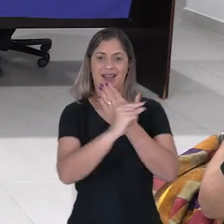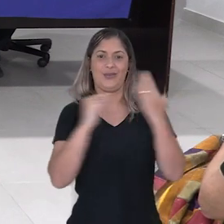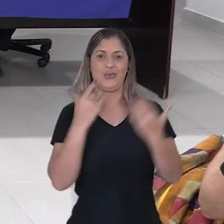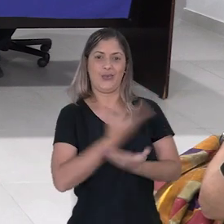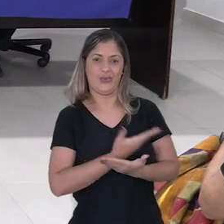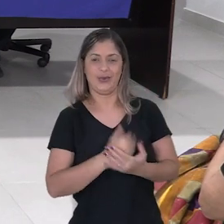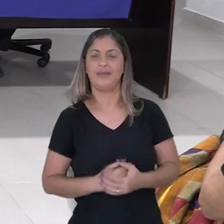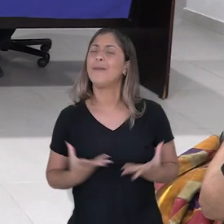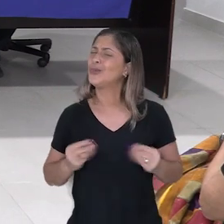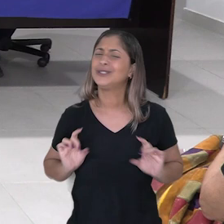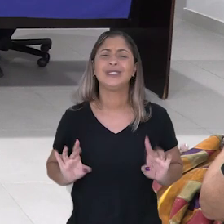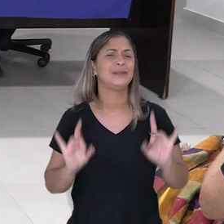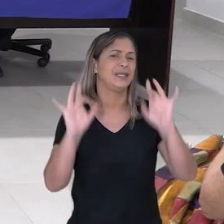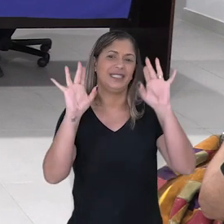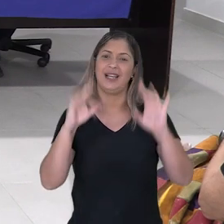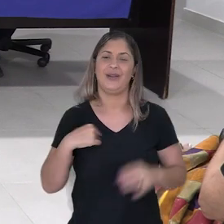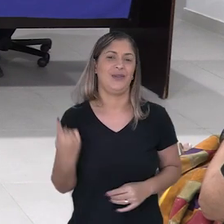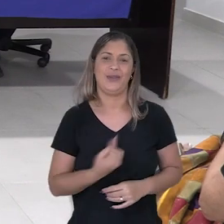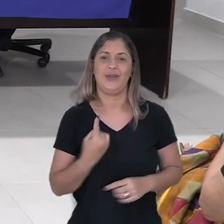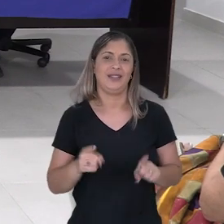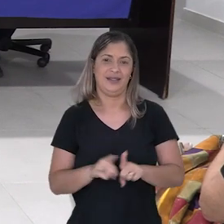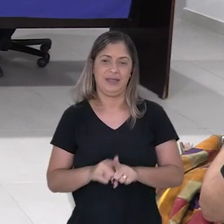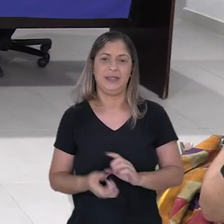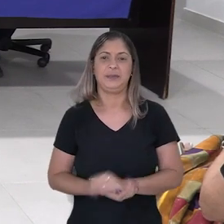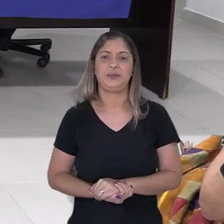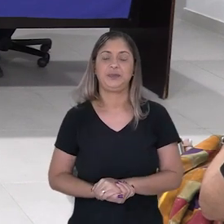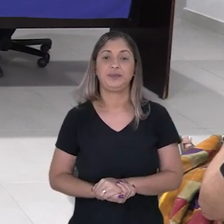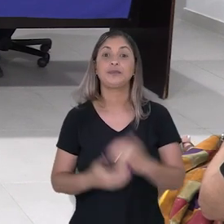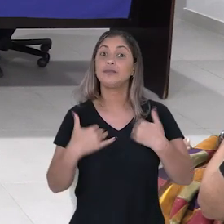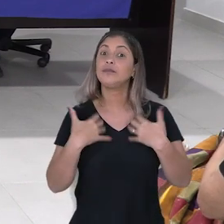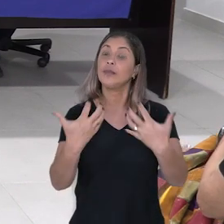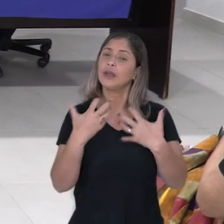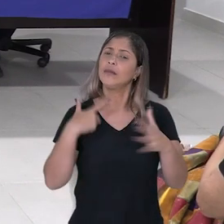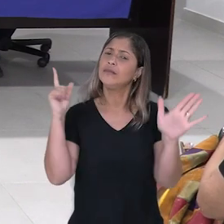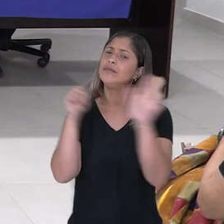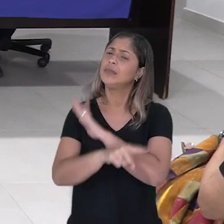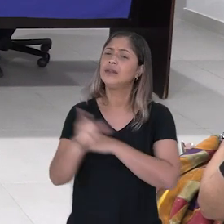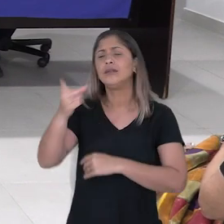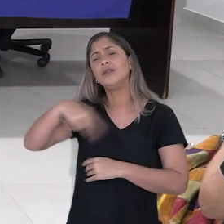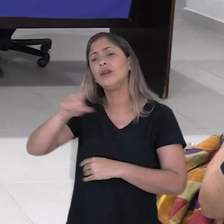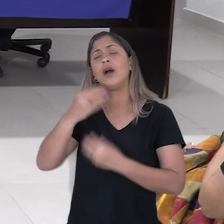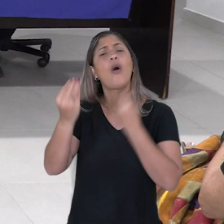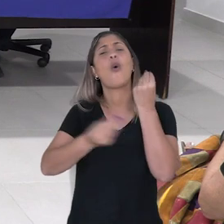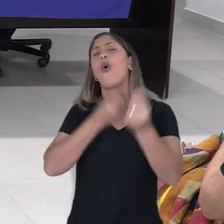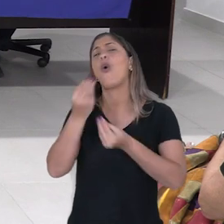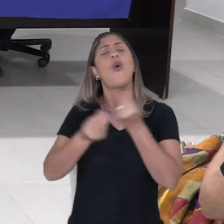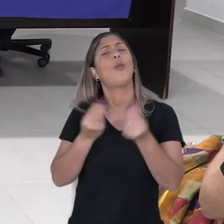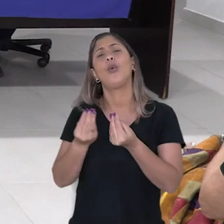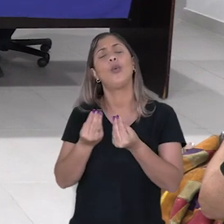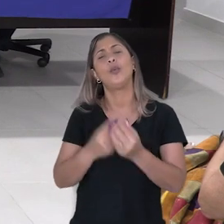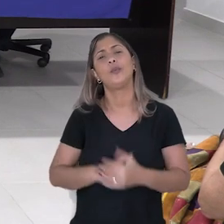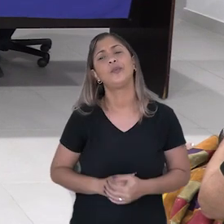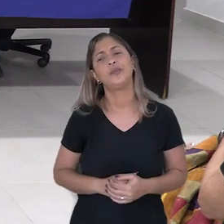muito especial para o nosso coração também, né? E eu queria fazer uma pergunta para vocês a respeito de